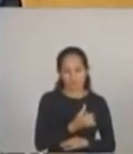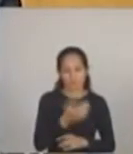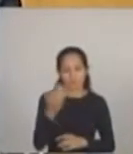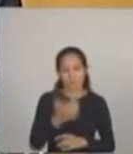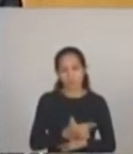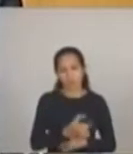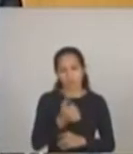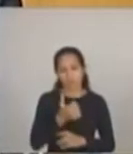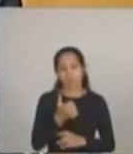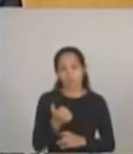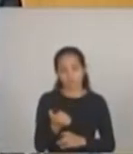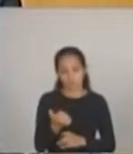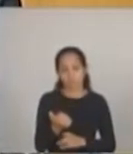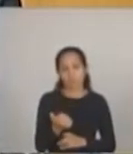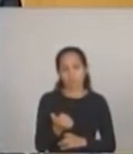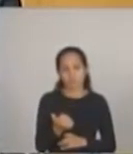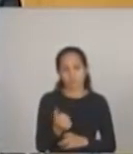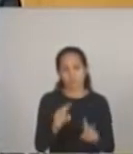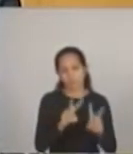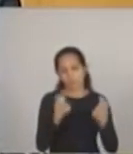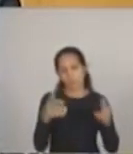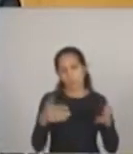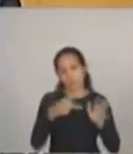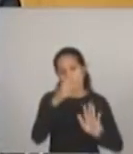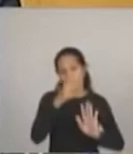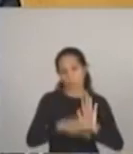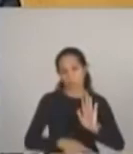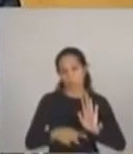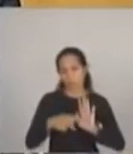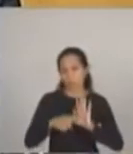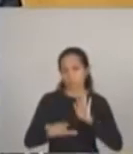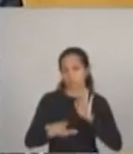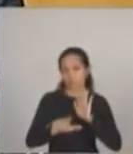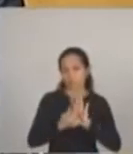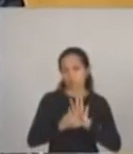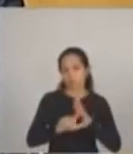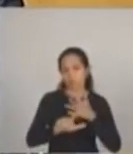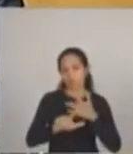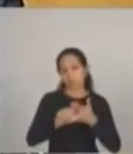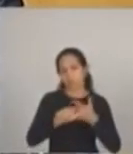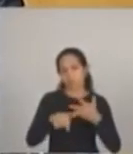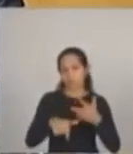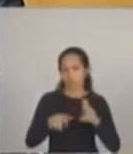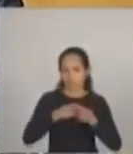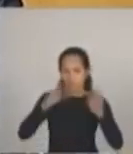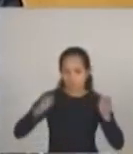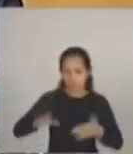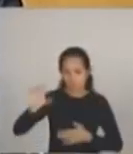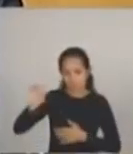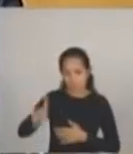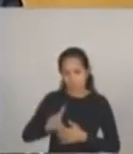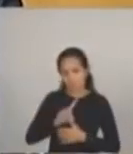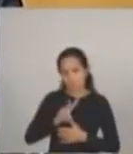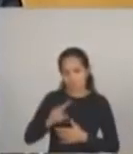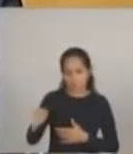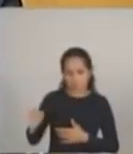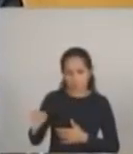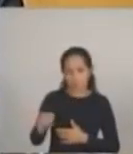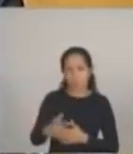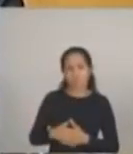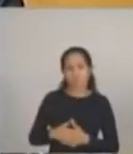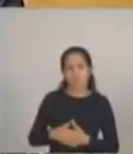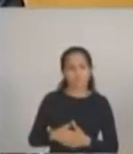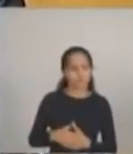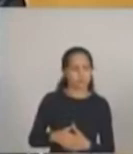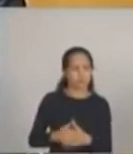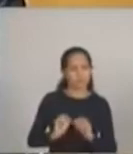16/2021. Como se trata de um projeto de decreto legislativo, a mesa diretora fará a promulgação,